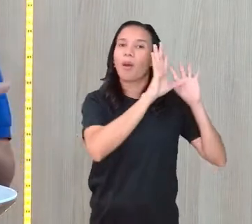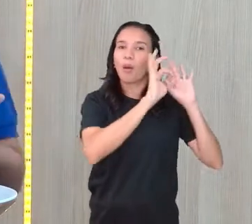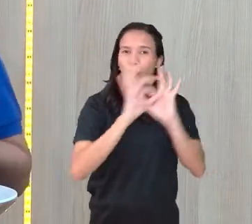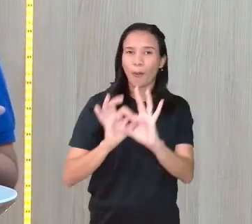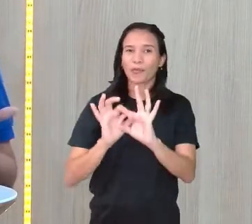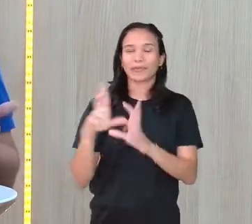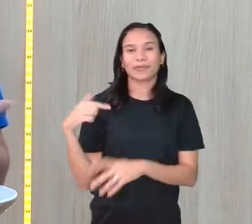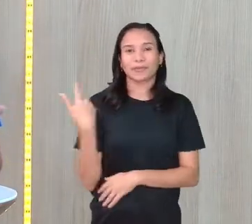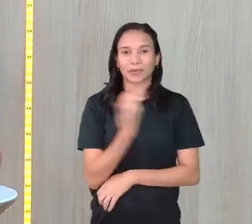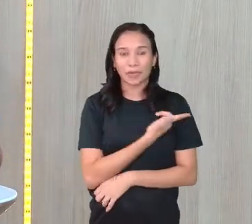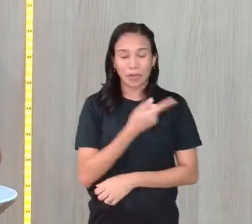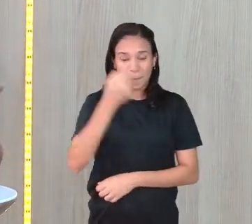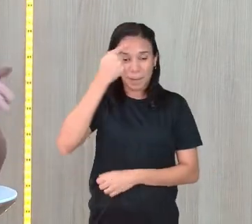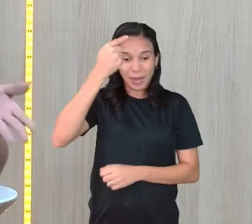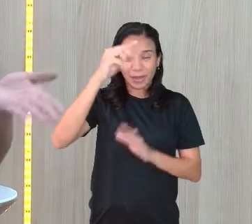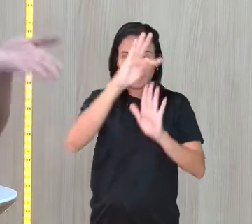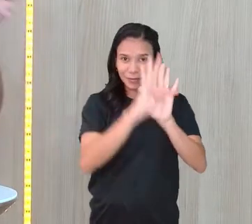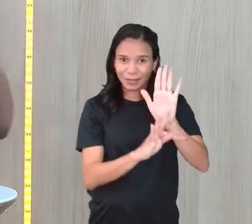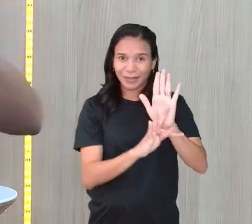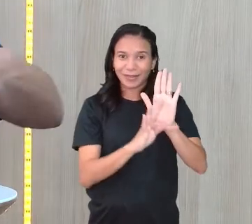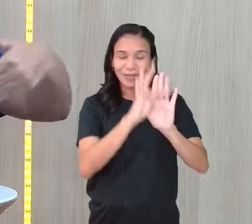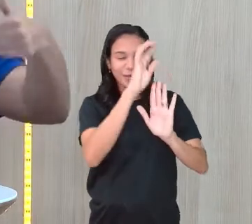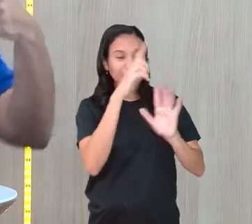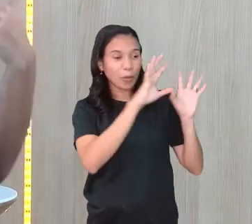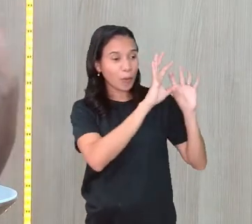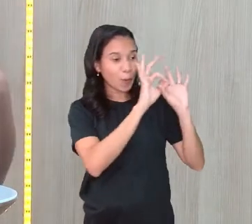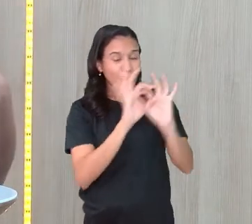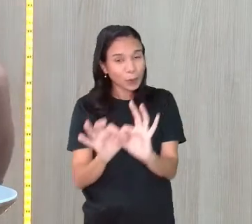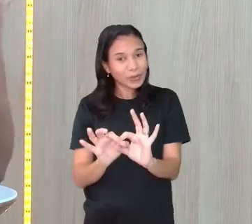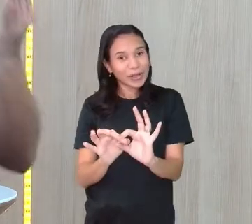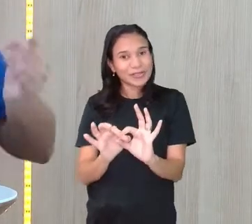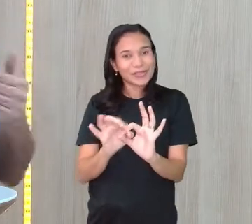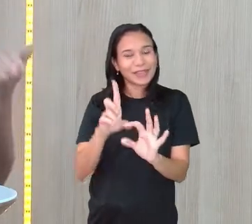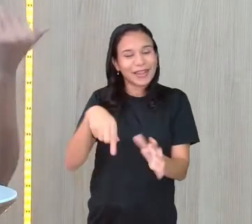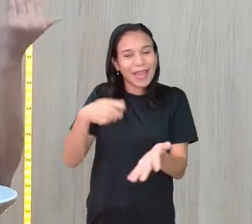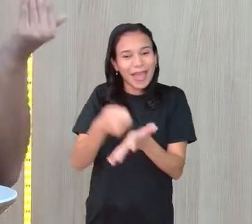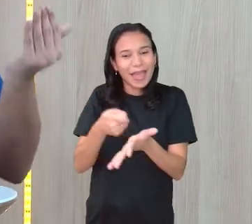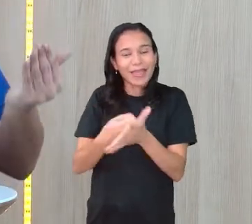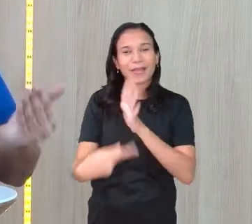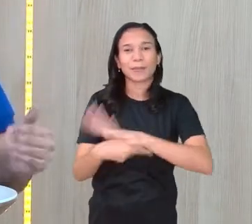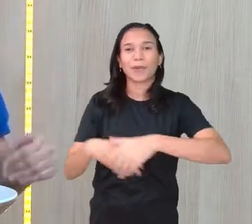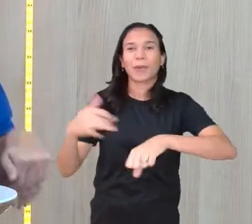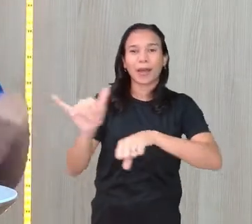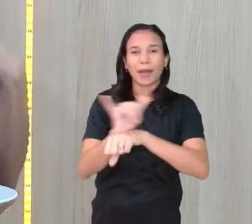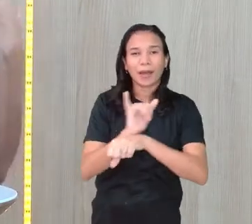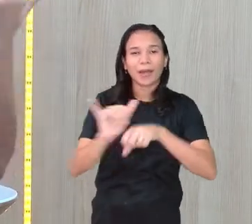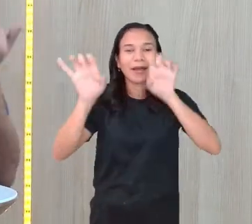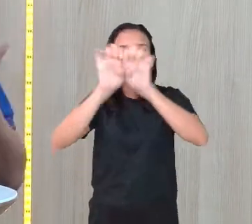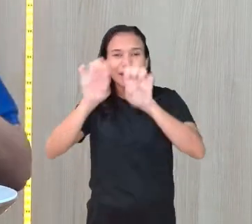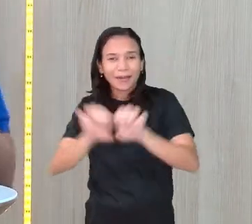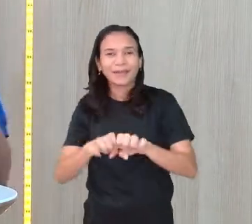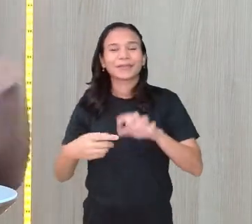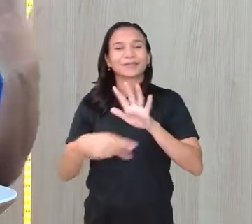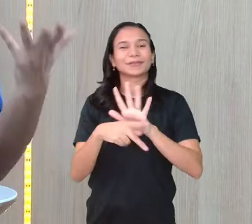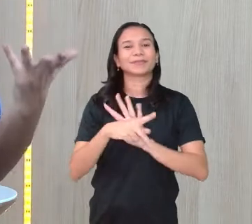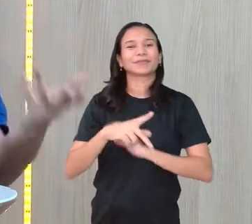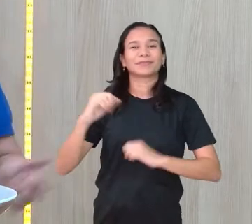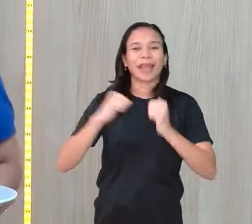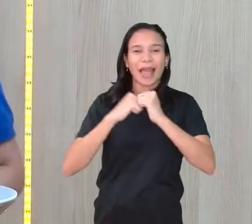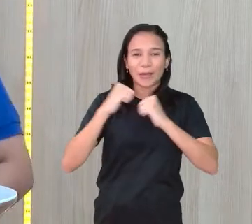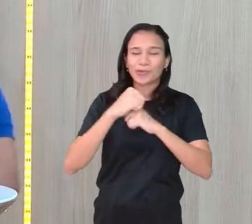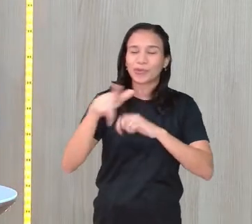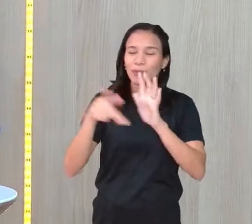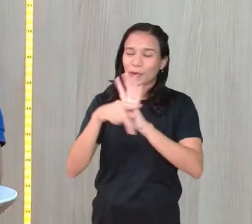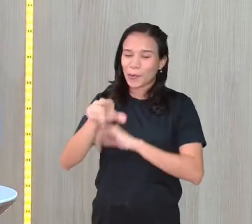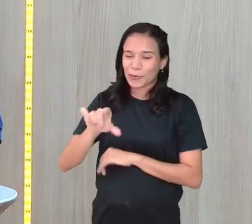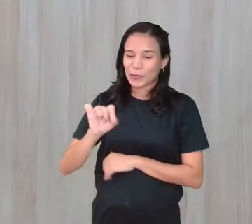se fôssemos falar do texto, já que o contexto é que vai exigir certas estruturas, certas escolhas, não é